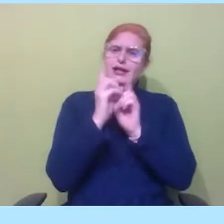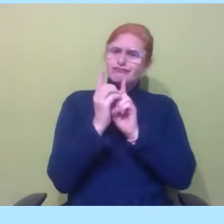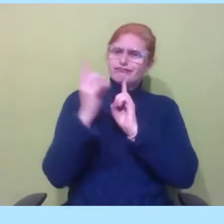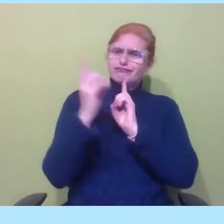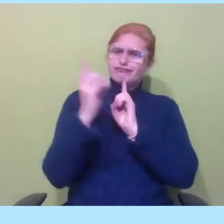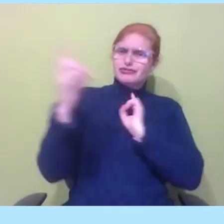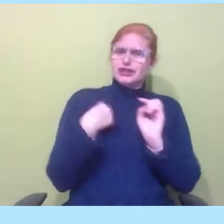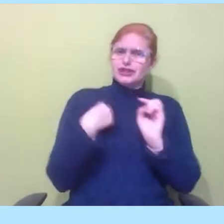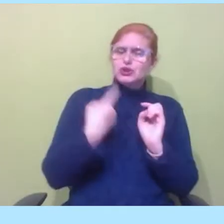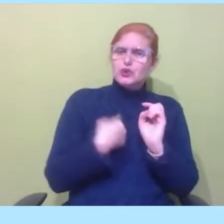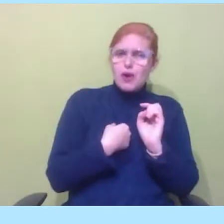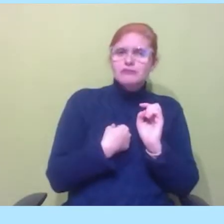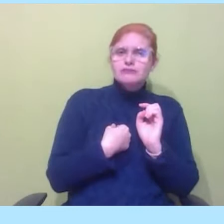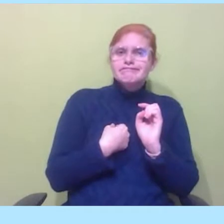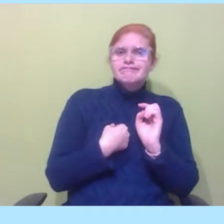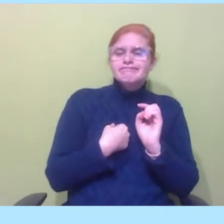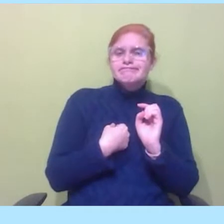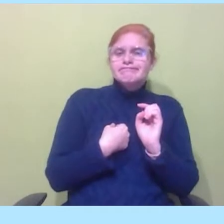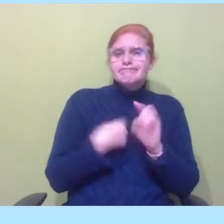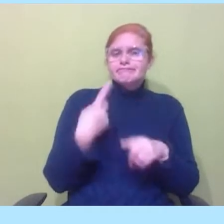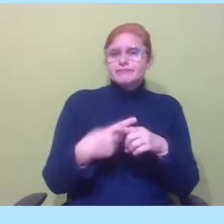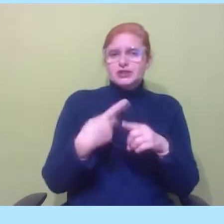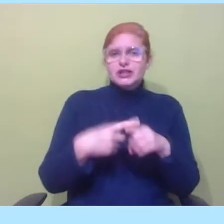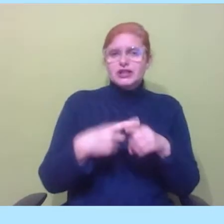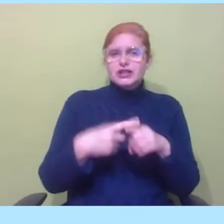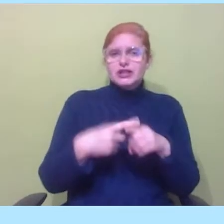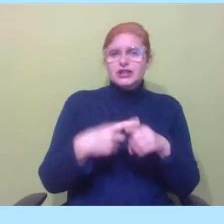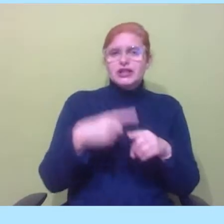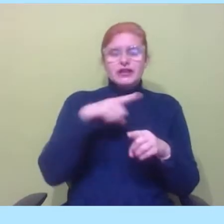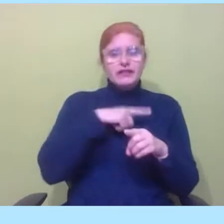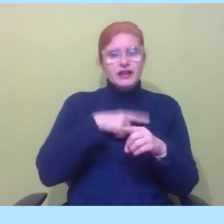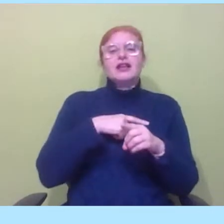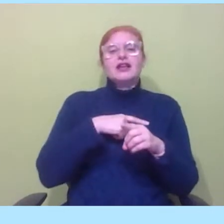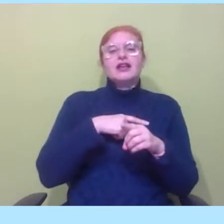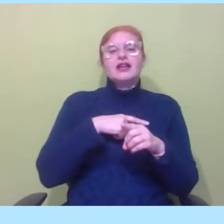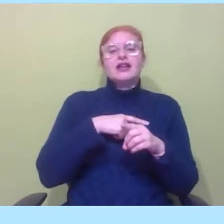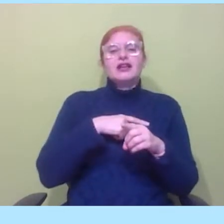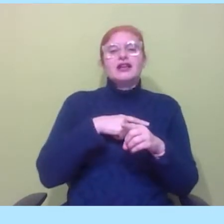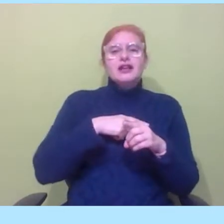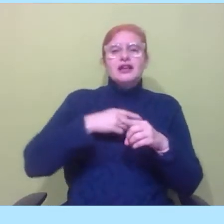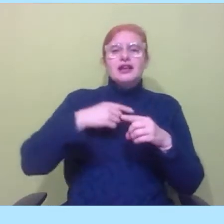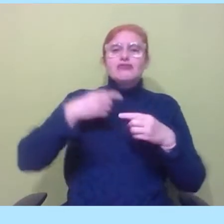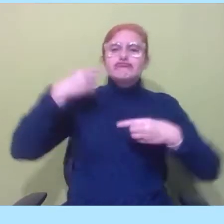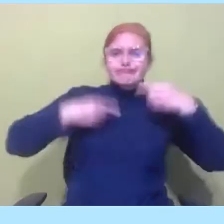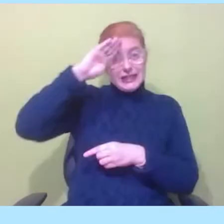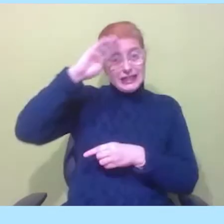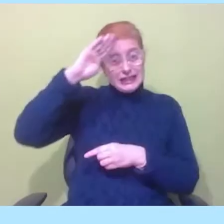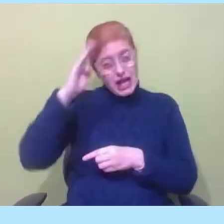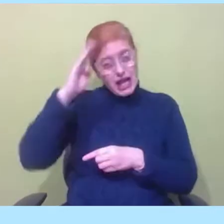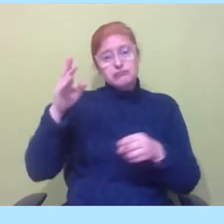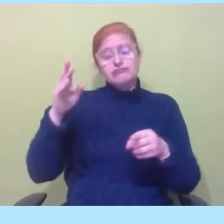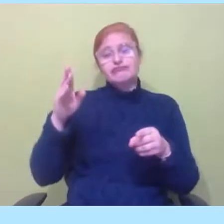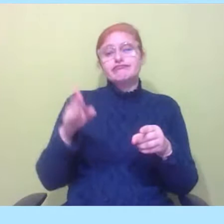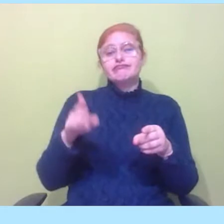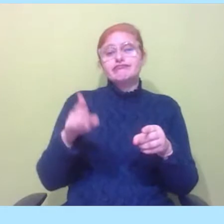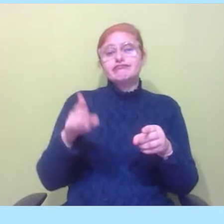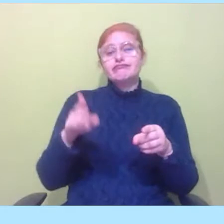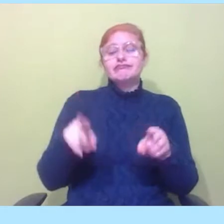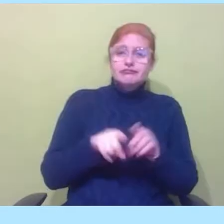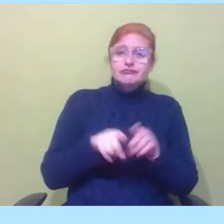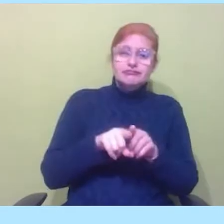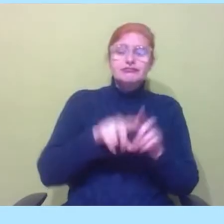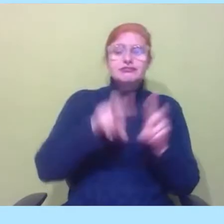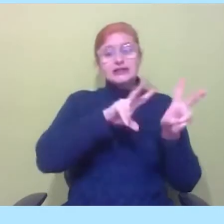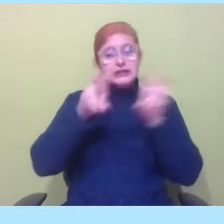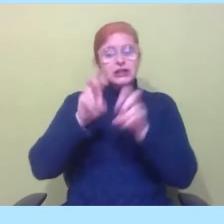mais militarizado. E, então, daí ela traz essa questão dos cuidados digitais, como é que a gente pode ver essa dimensão dos